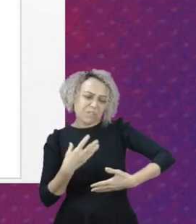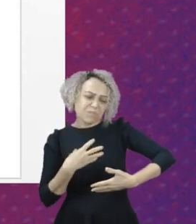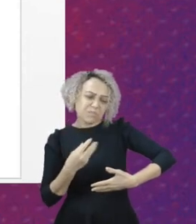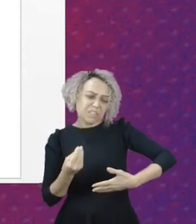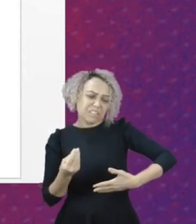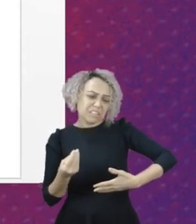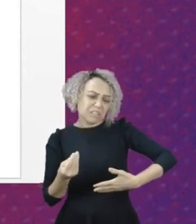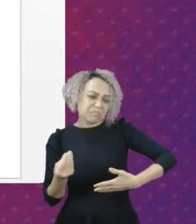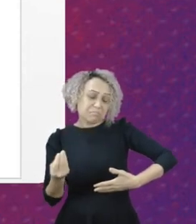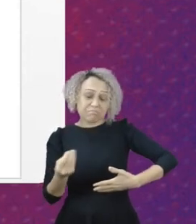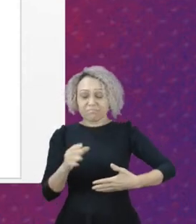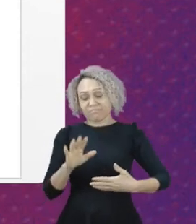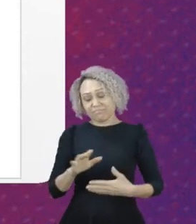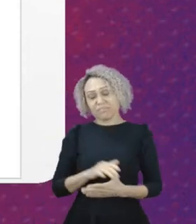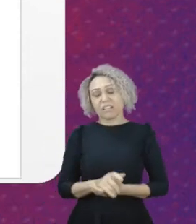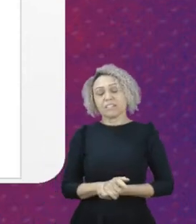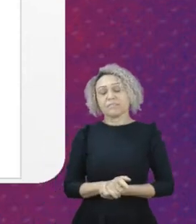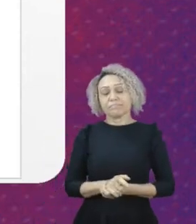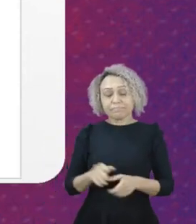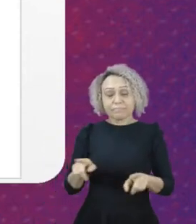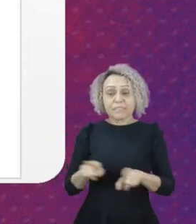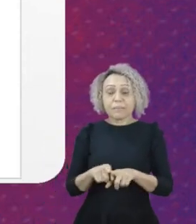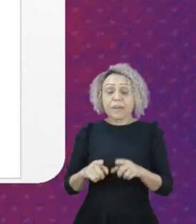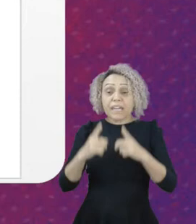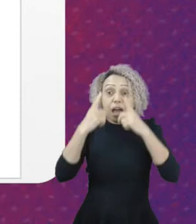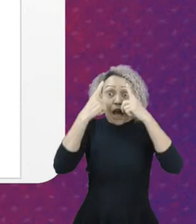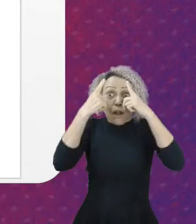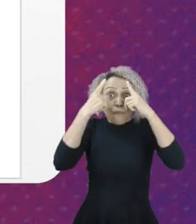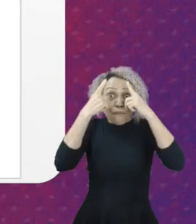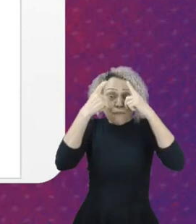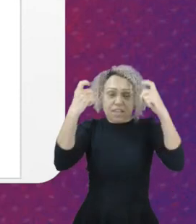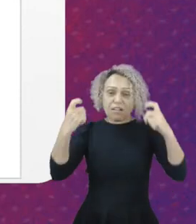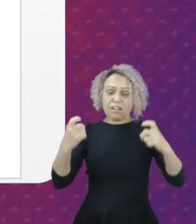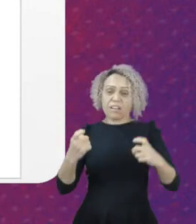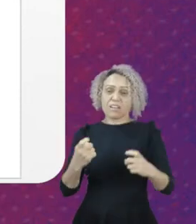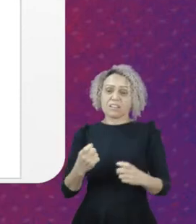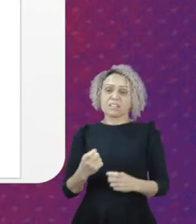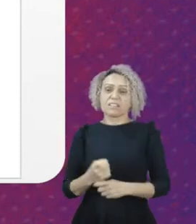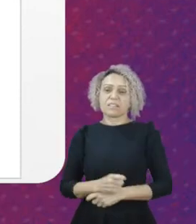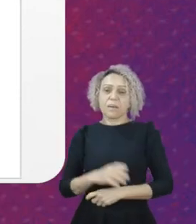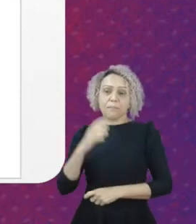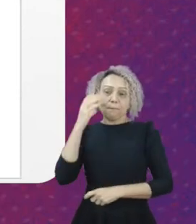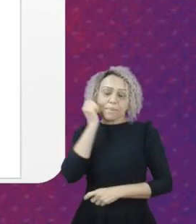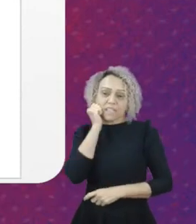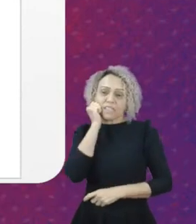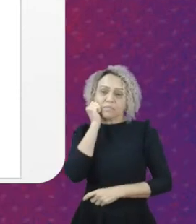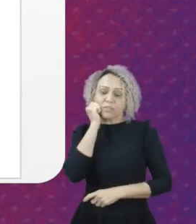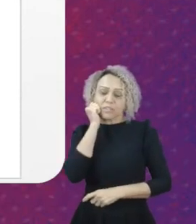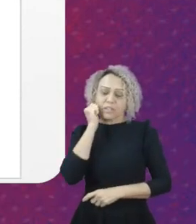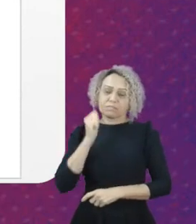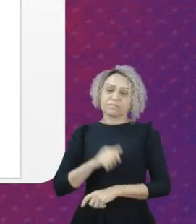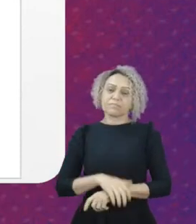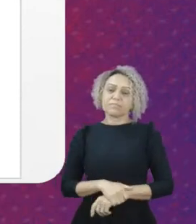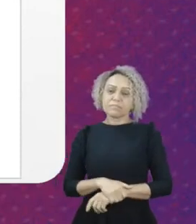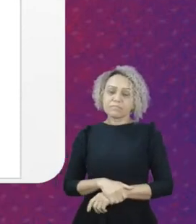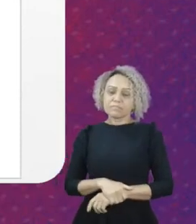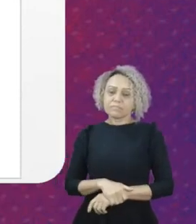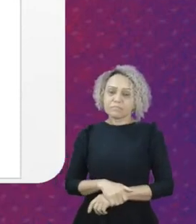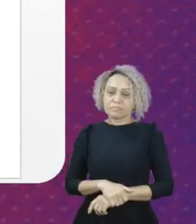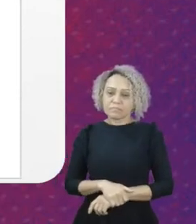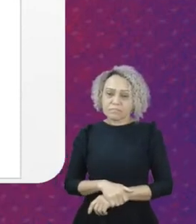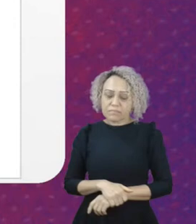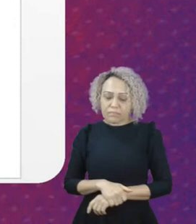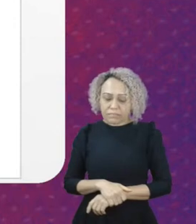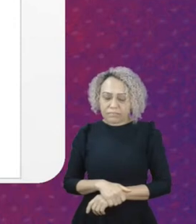violência patrimonial econômica, que são todos os atos destrutivos ou omissos do agressor que afetam a saúde emocional e